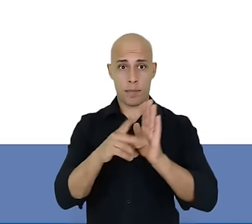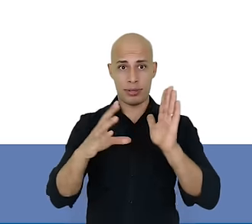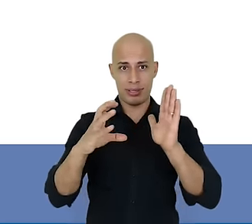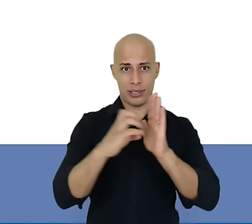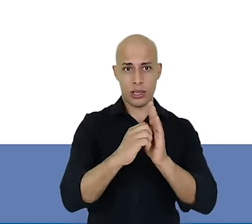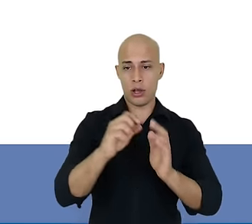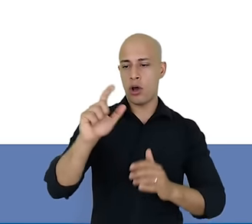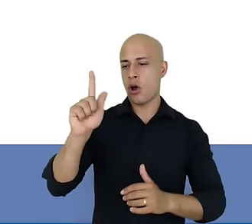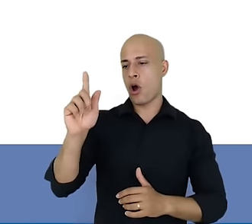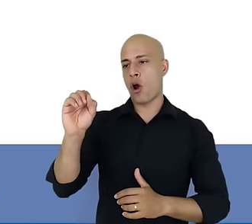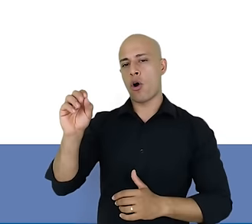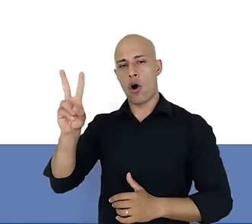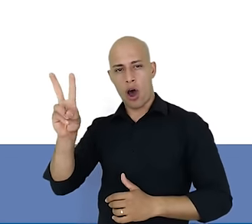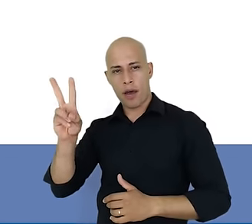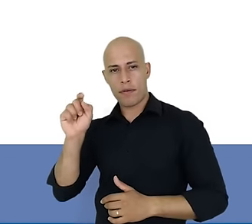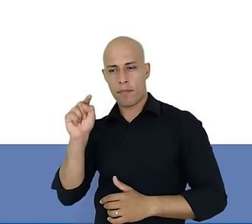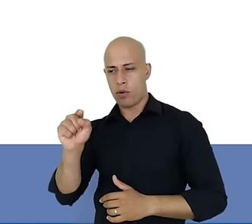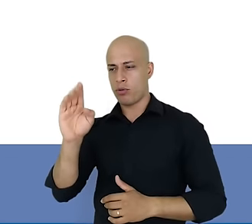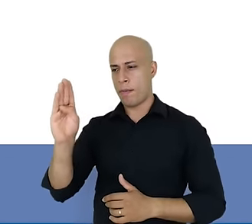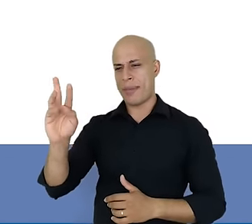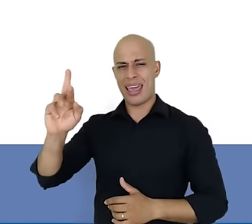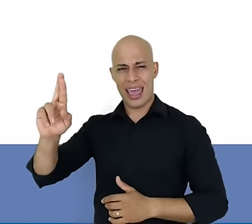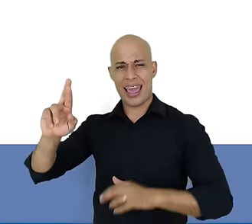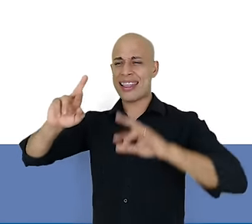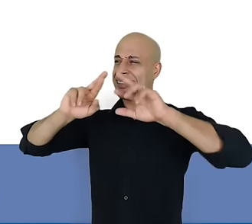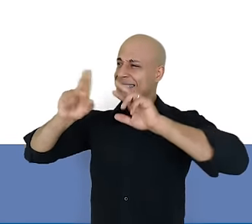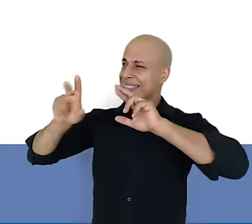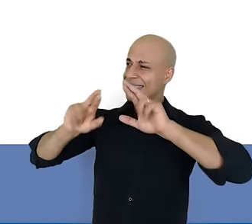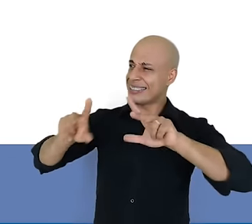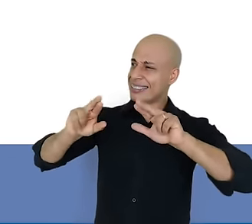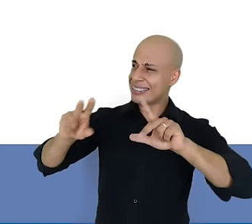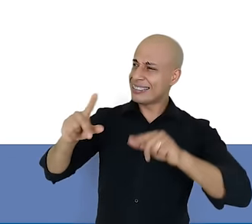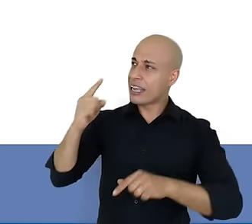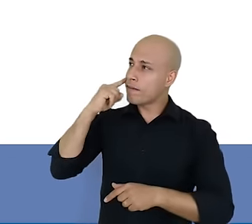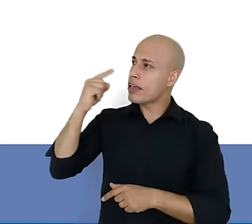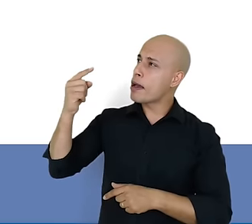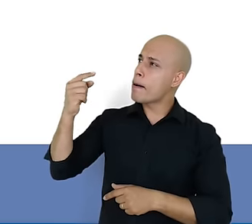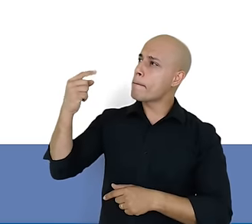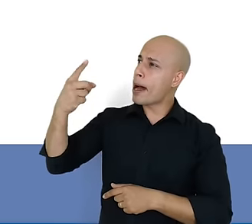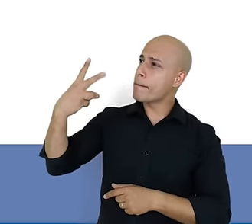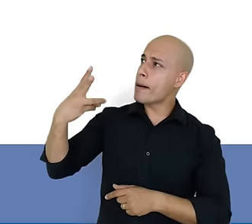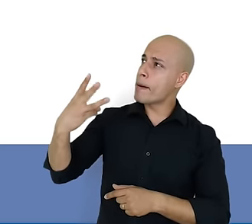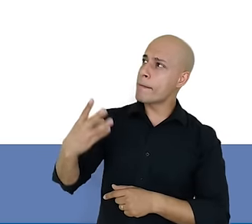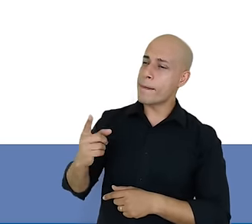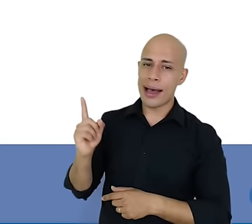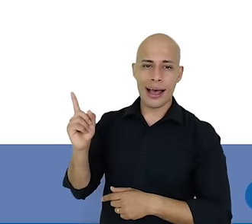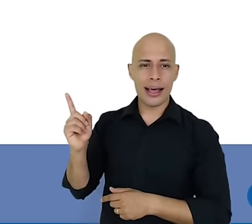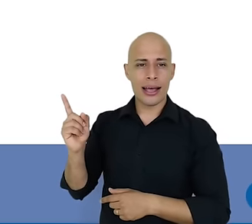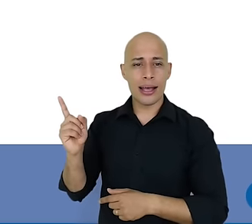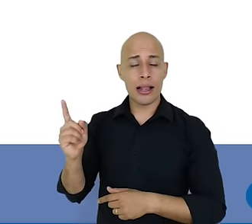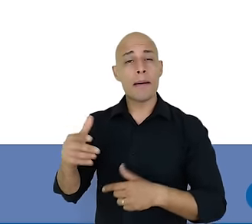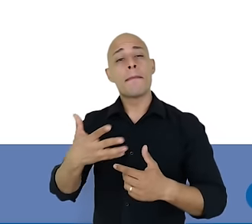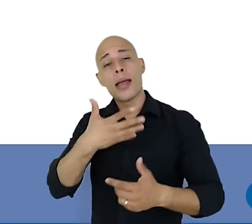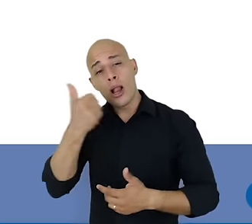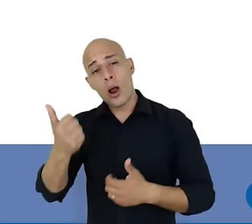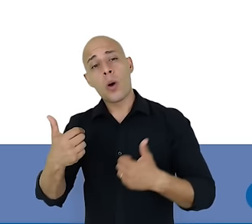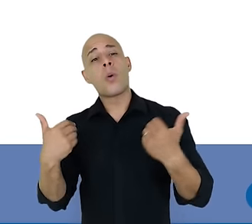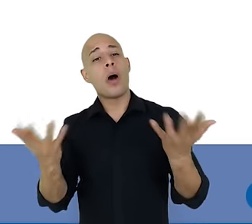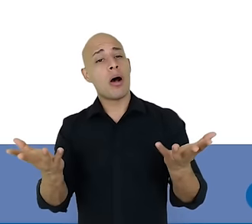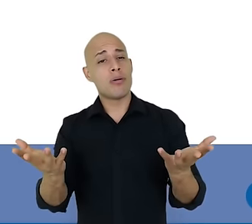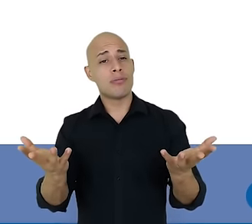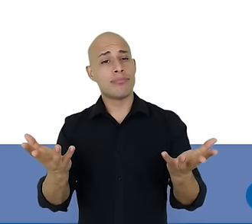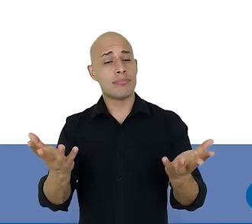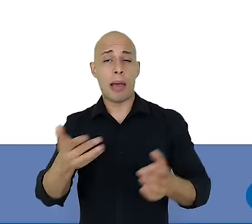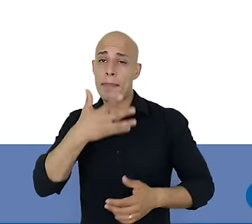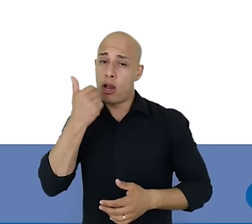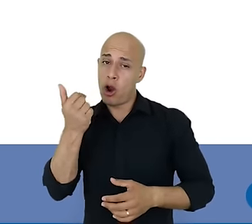do gov br E aí ele tem vários tem certsign Boa Vista Caixa Econômica né Qual é a melhor que melhor